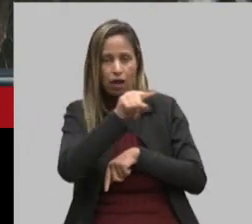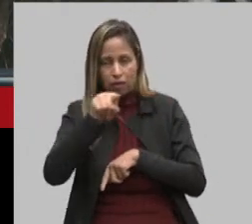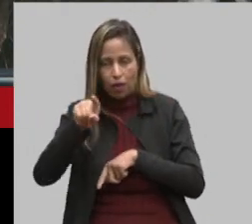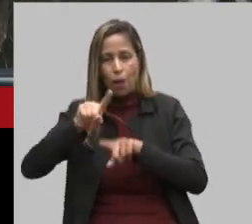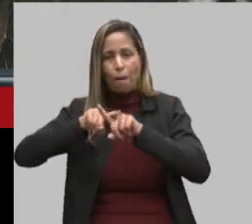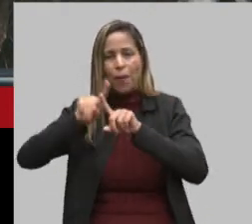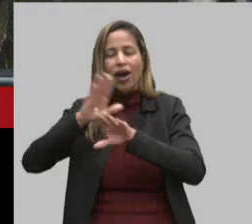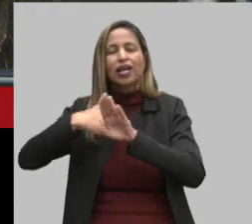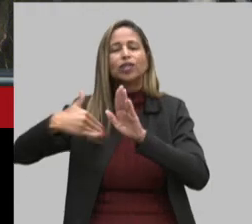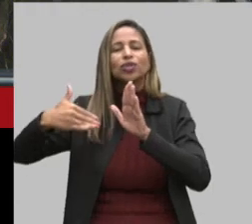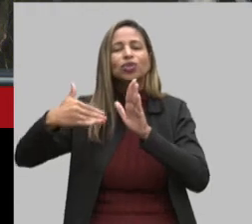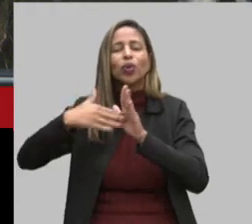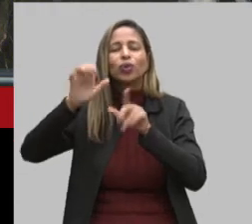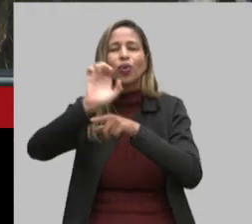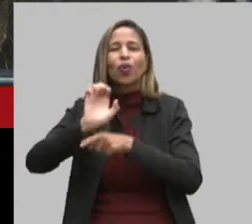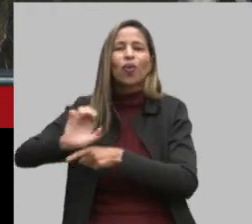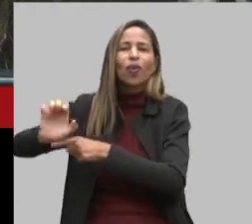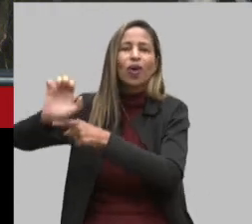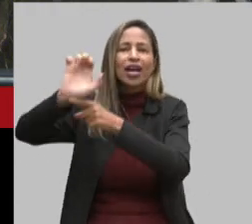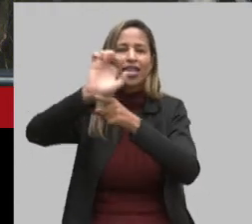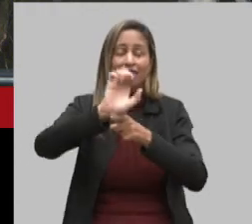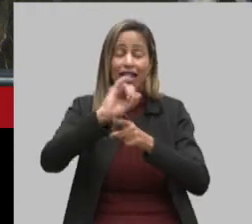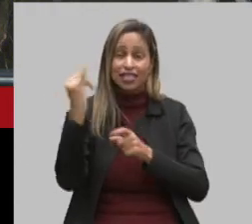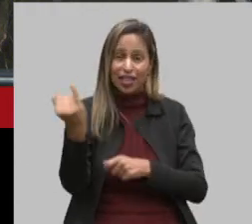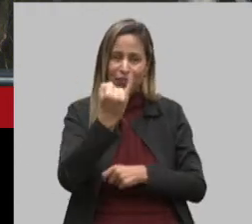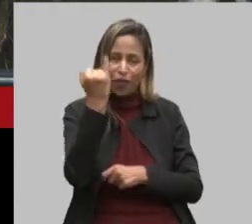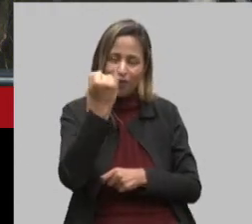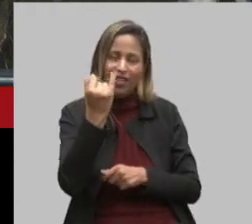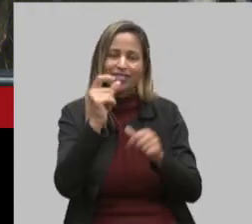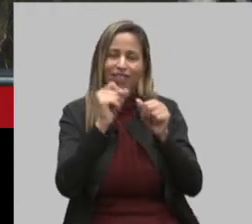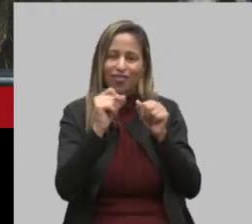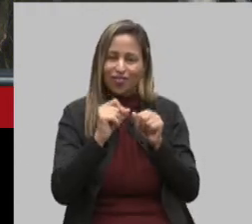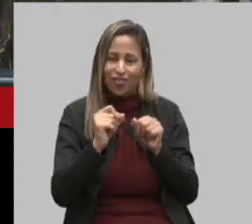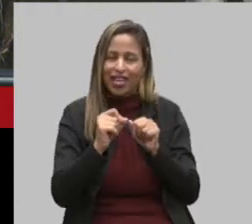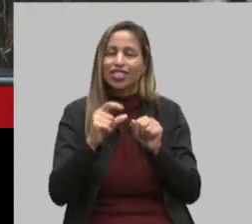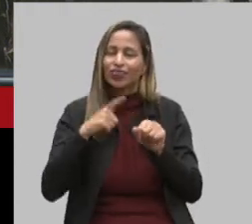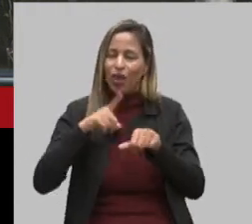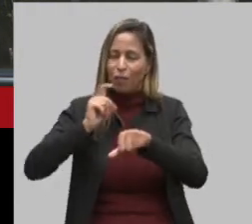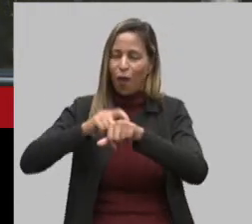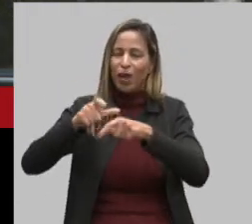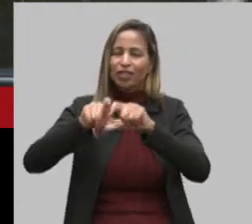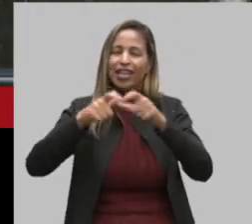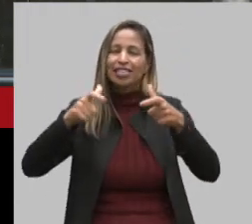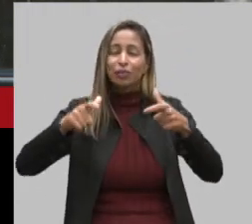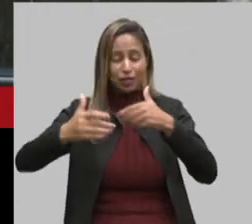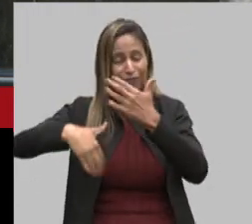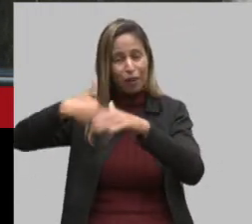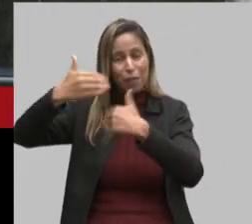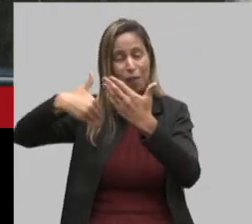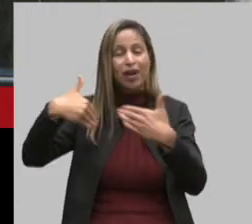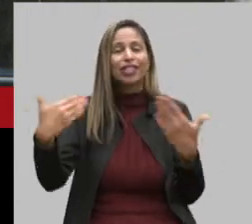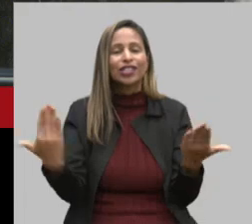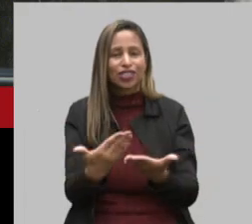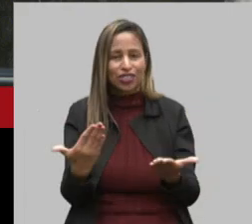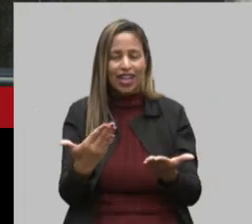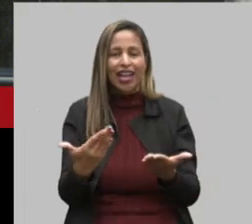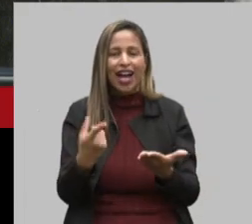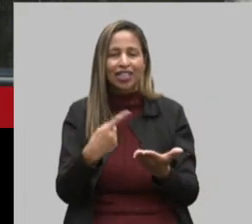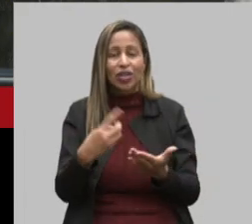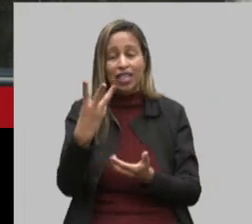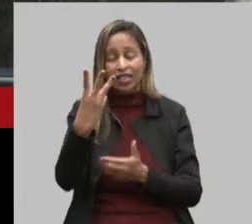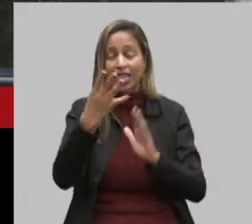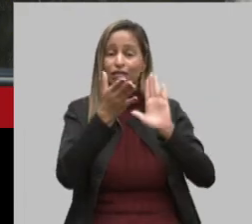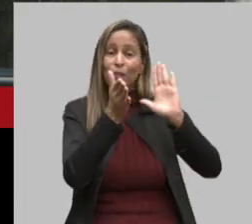todo um estado e lidar com essa importância fez com que nós tivéssemos um momento de crescimento muito bom e chegássemos até as nossas três propostas